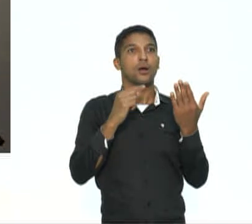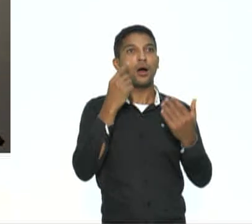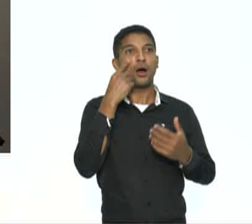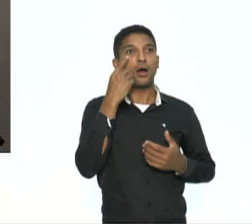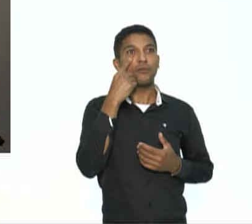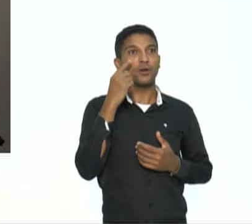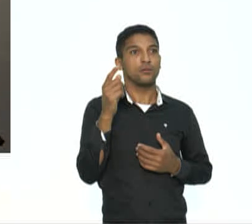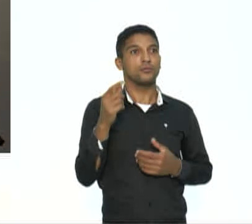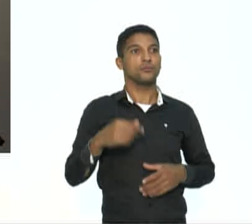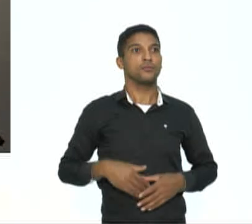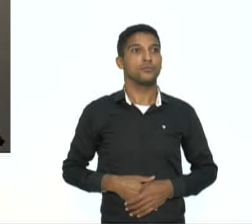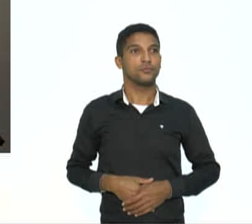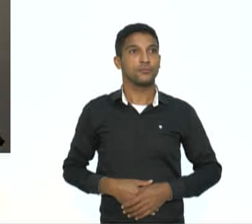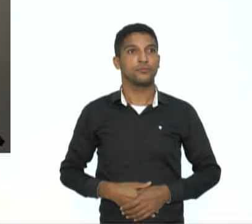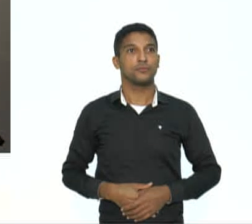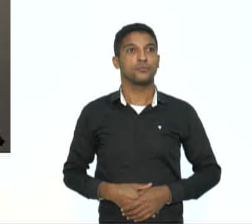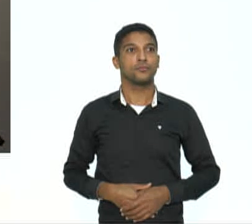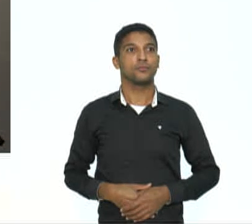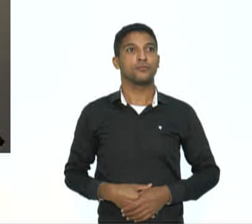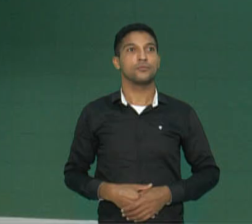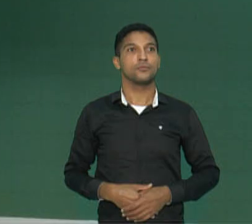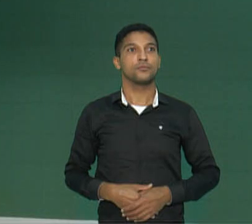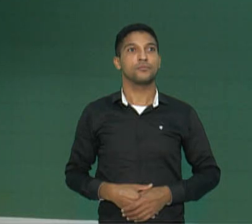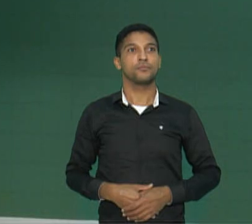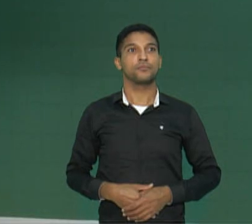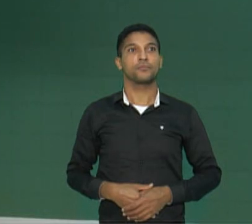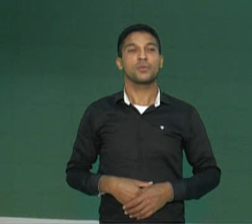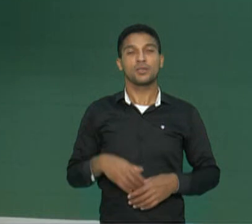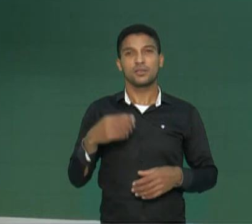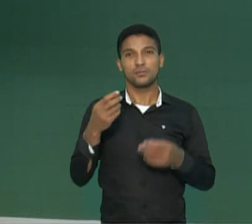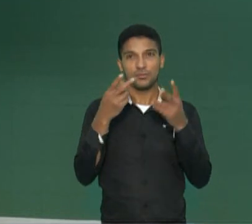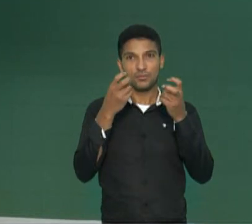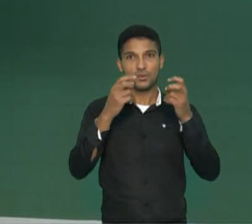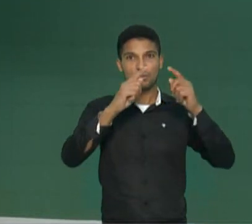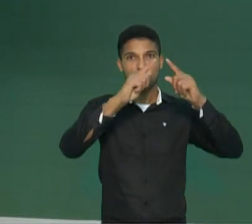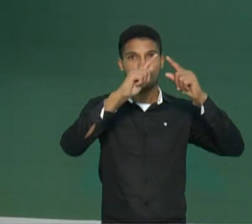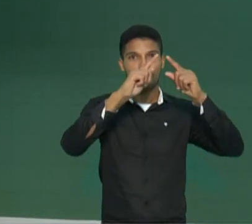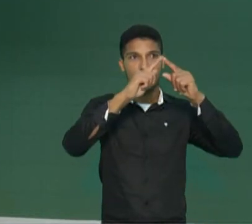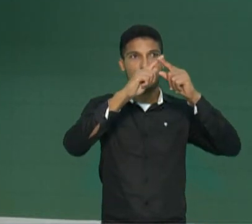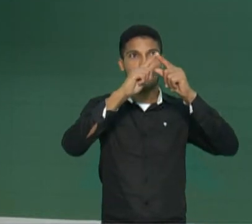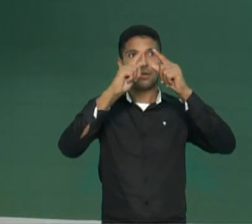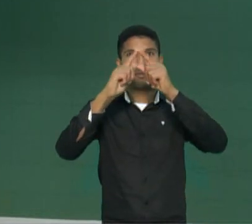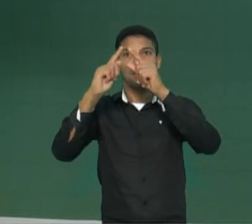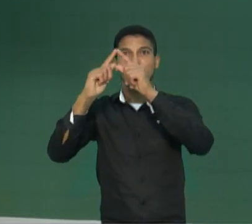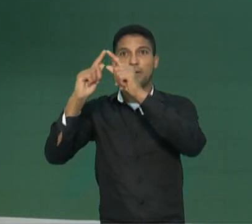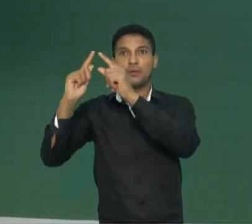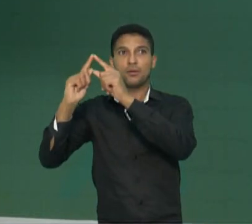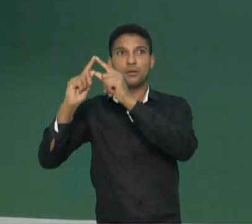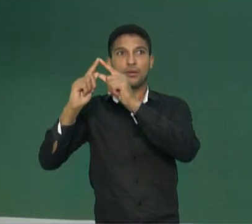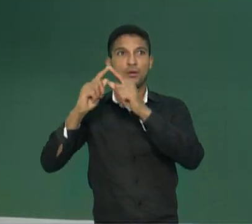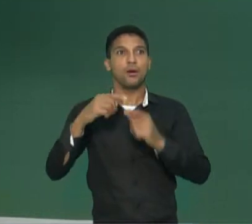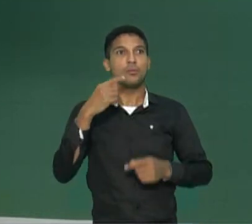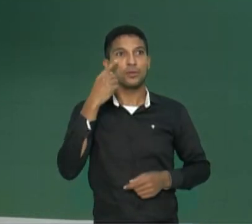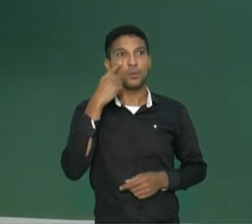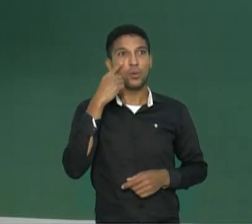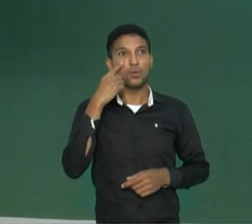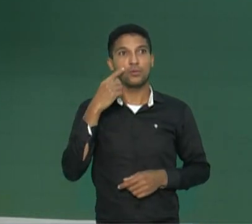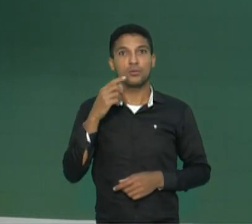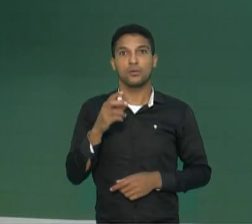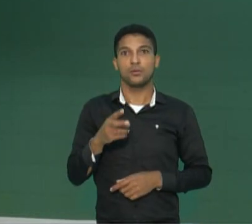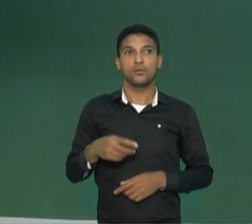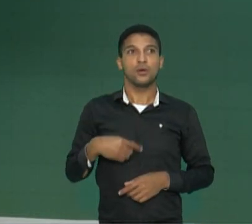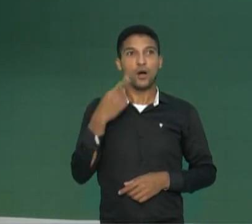aqui dele, ó, que aqui ainda percebia-se aquele negócio de se tornar como um ícone, né? Sem preocupação